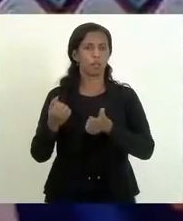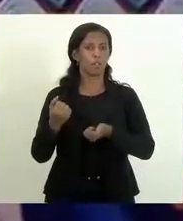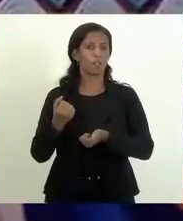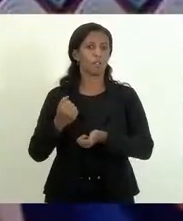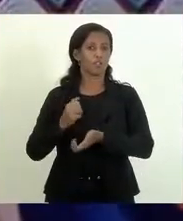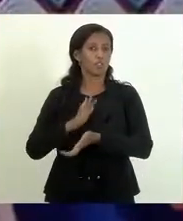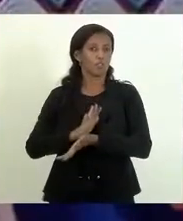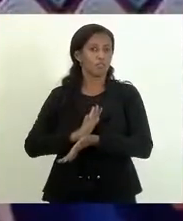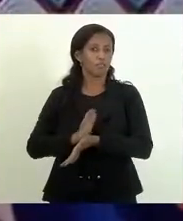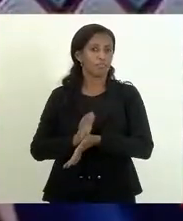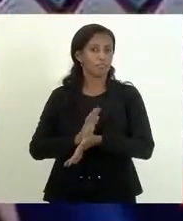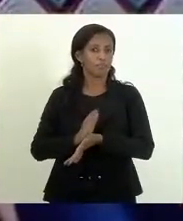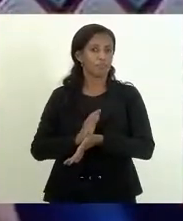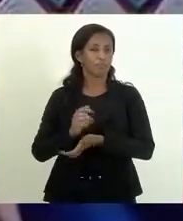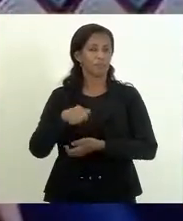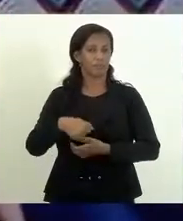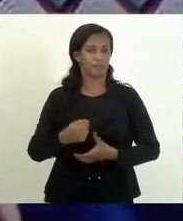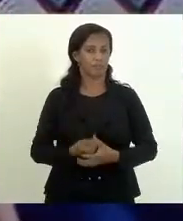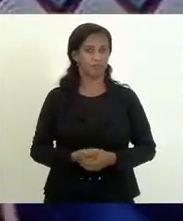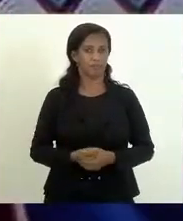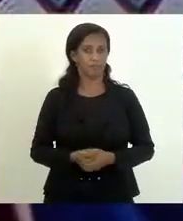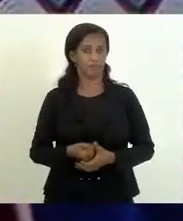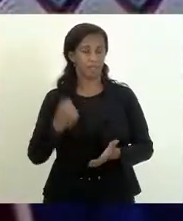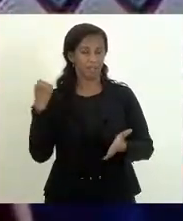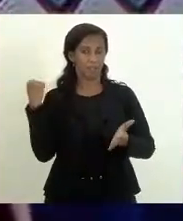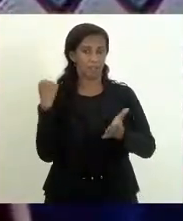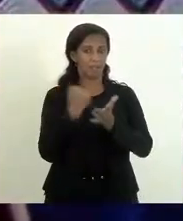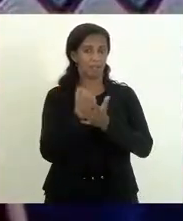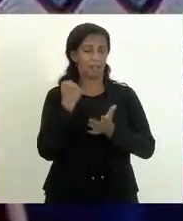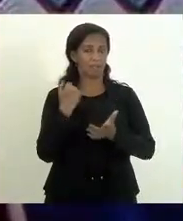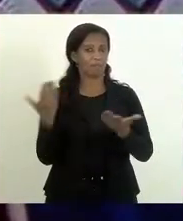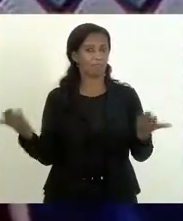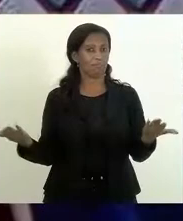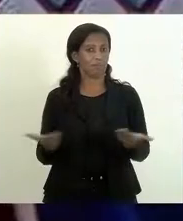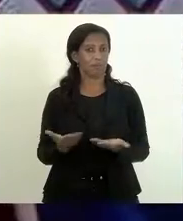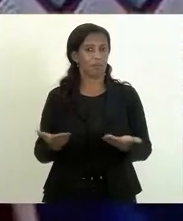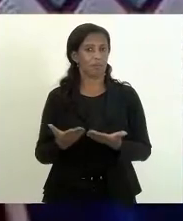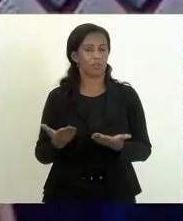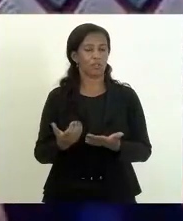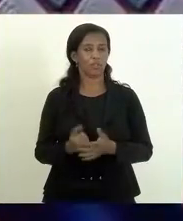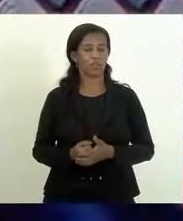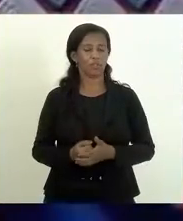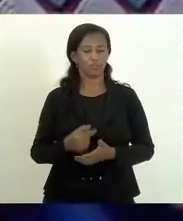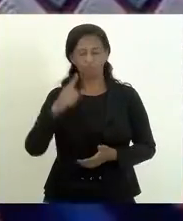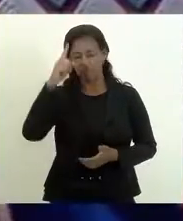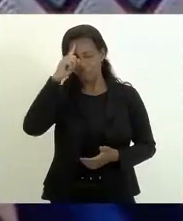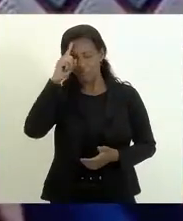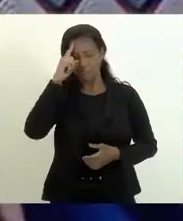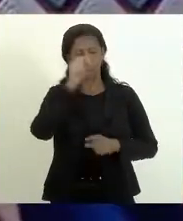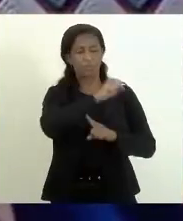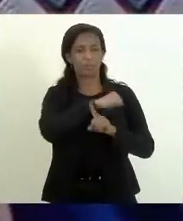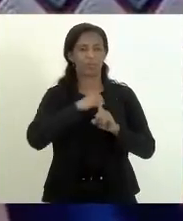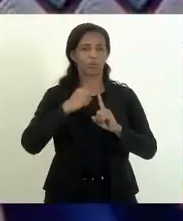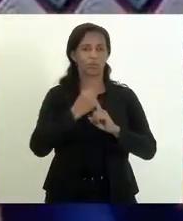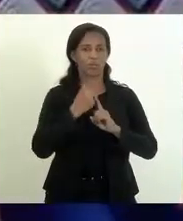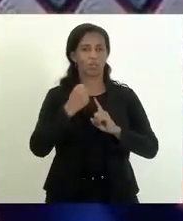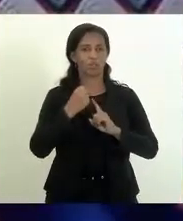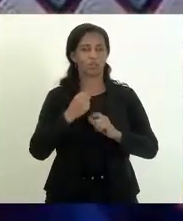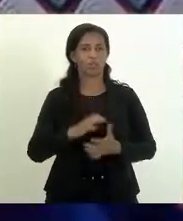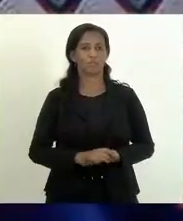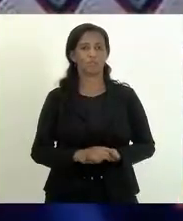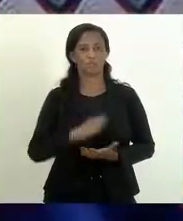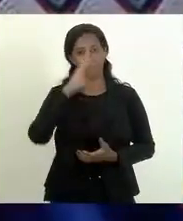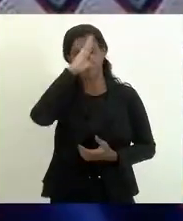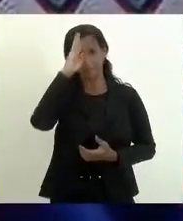instituições brasileiras e que impacta hoje no dia a dia, no cotidiano da sociedade brasileira.